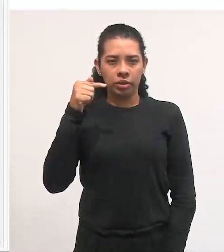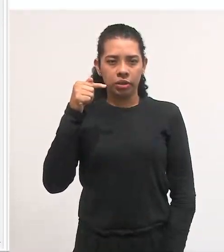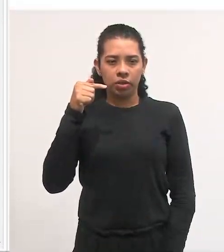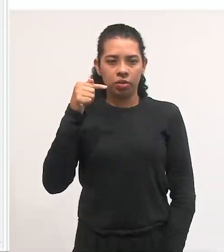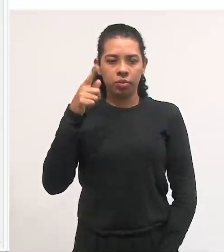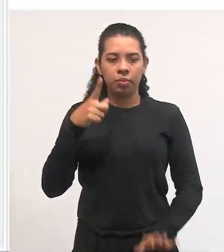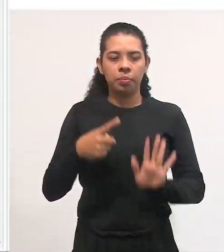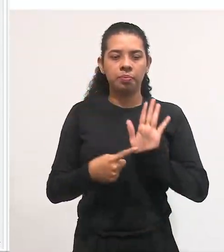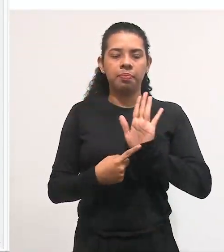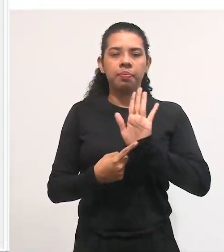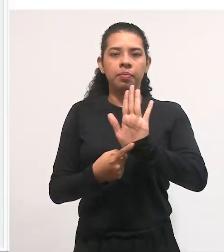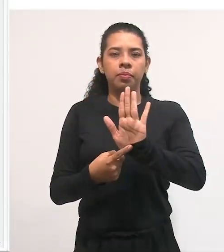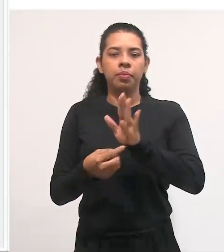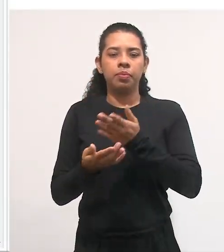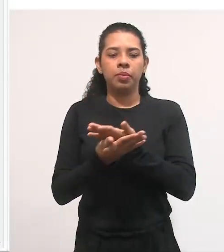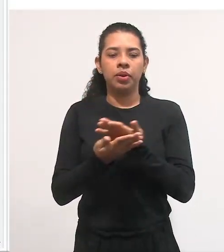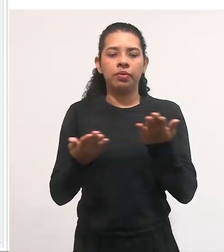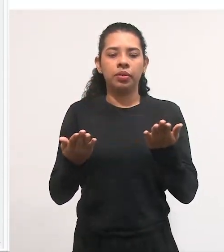que vai dizer aqui,